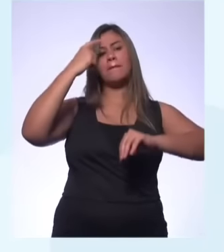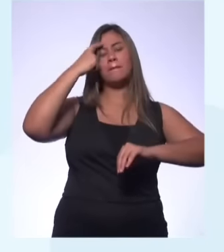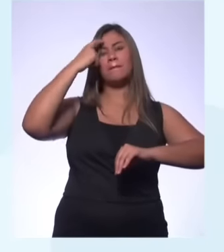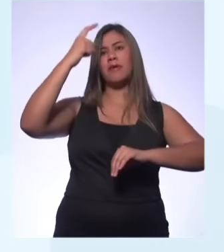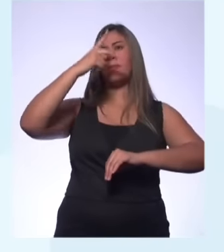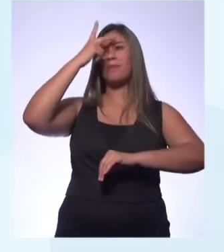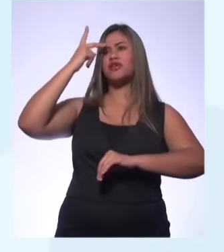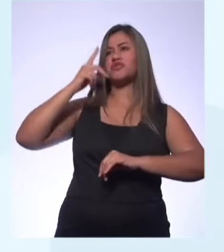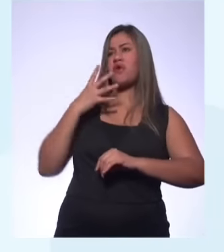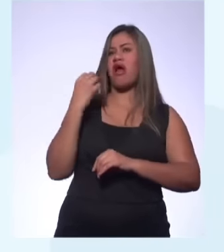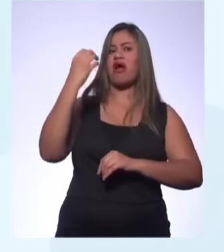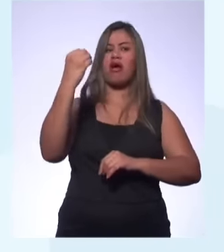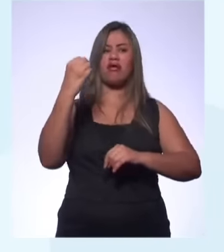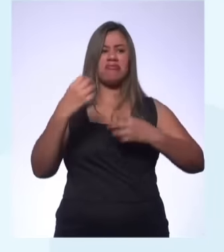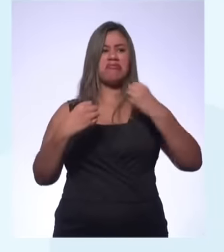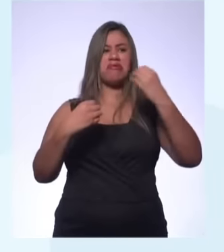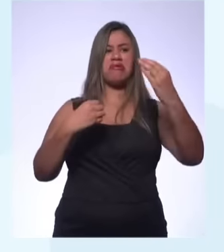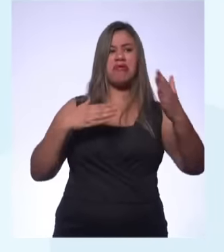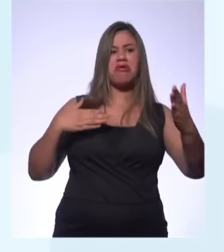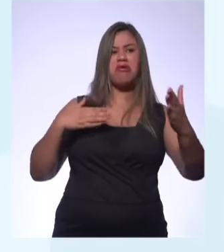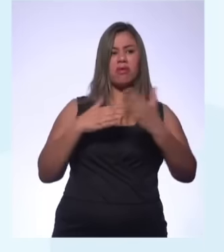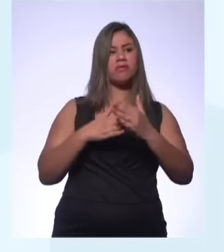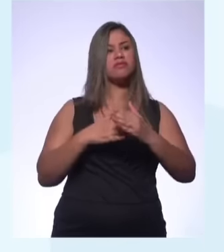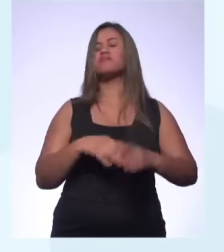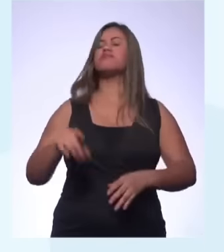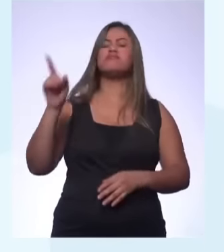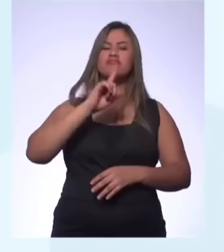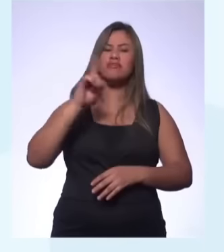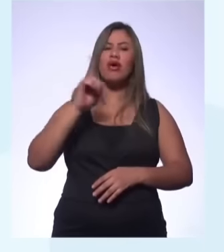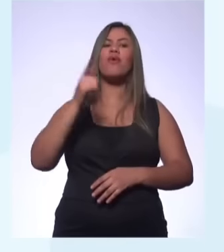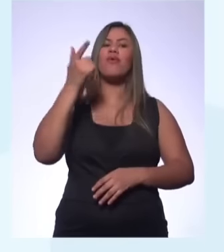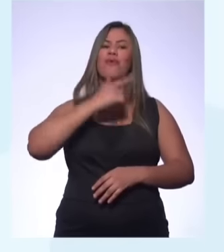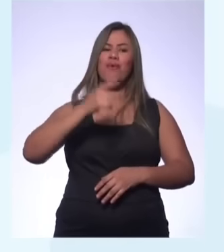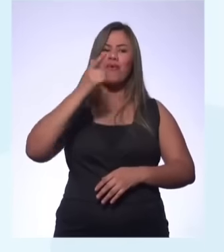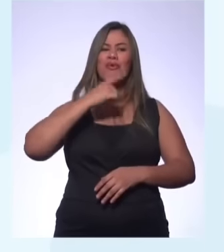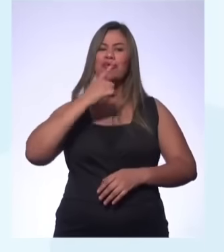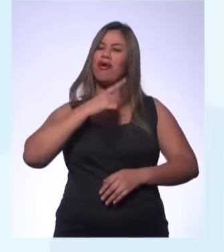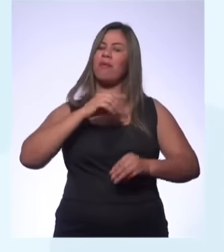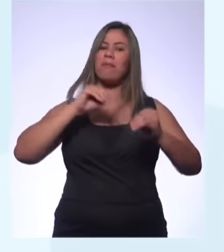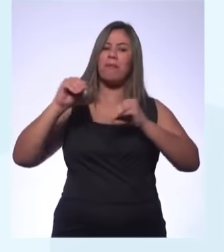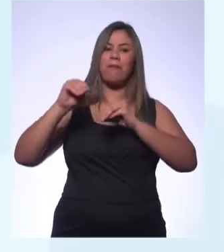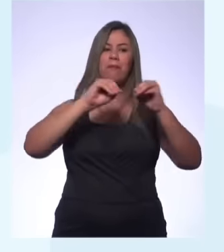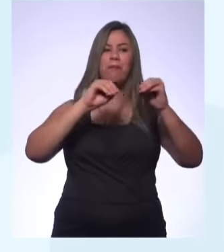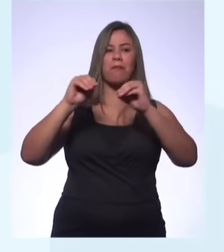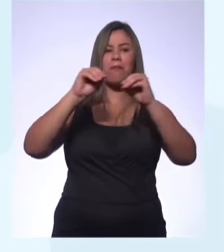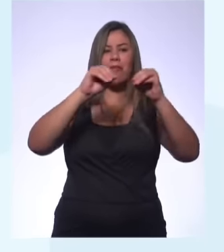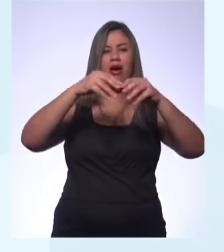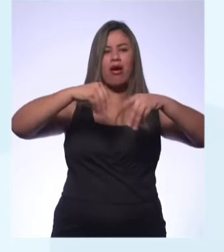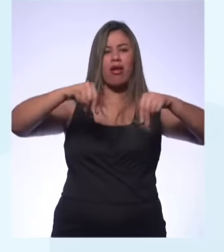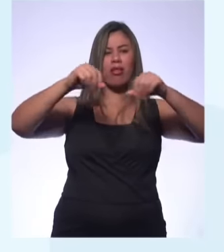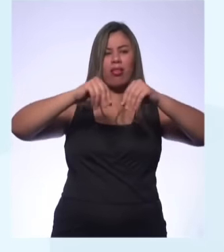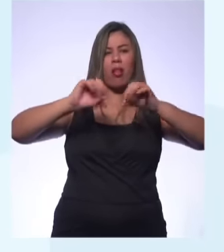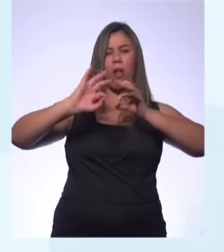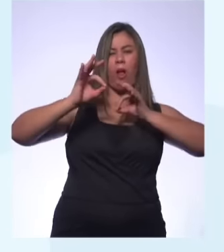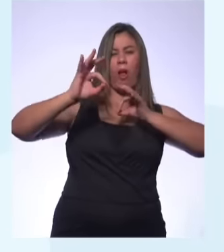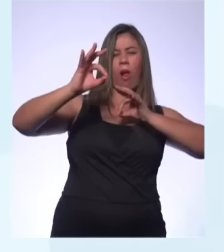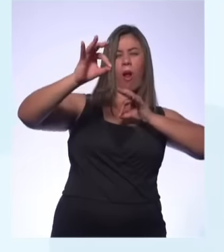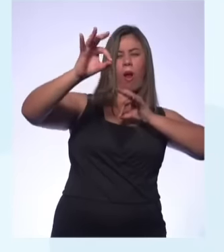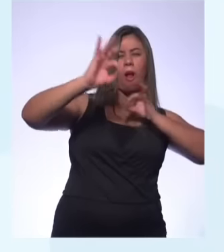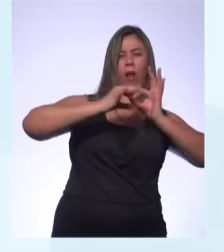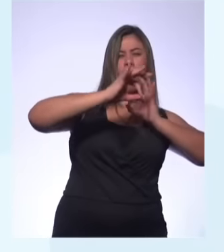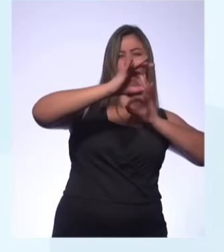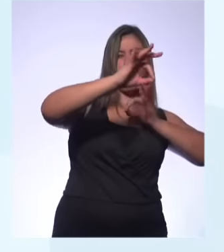que viajantes, mercadores e explorações percorressem territórios longínquos